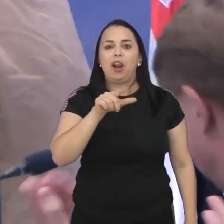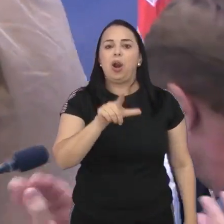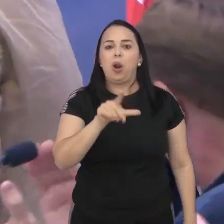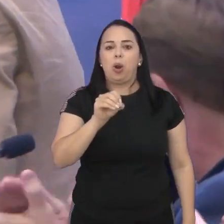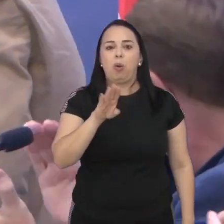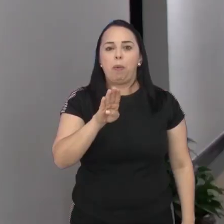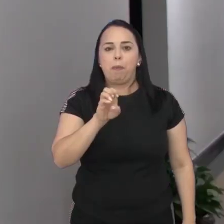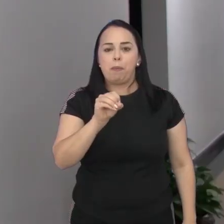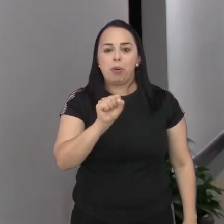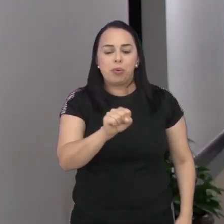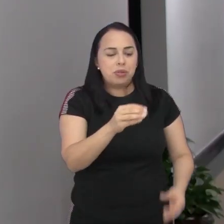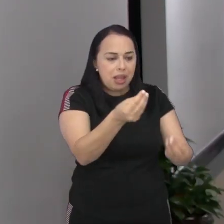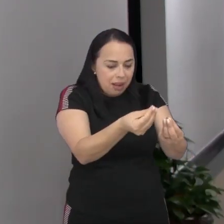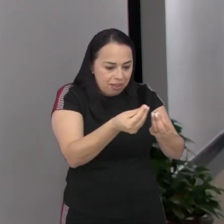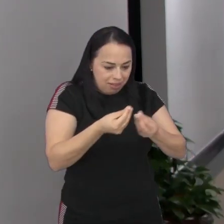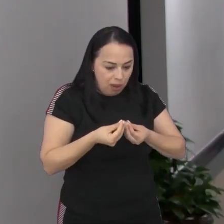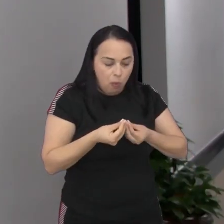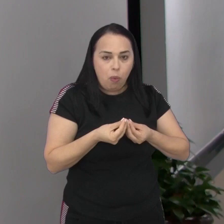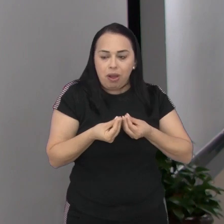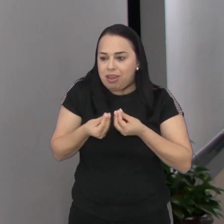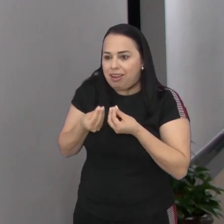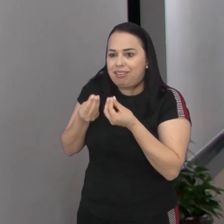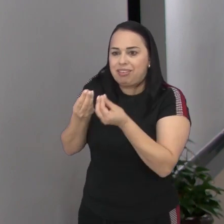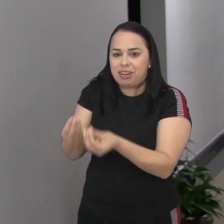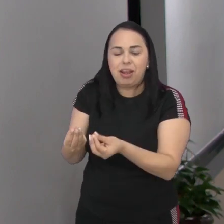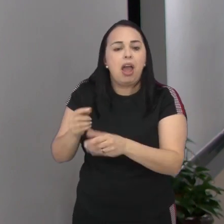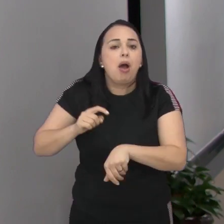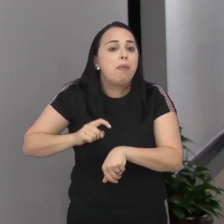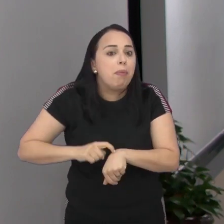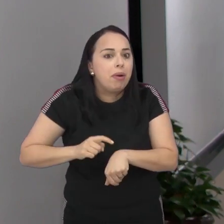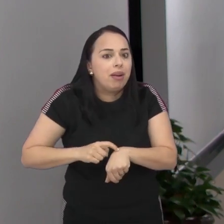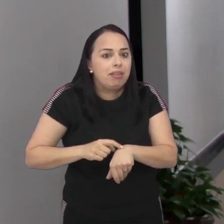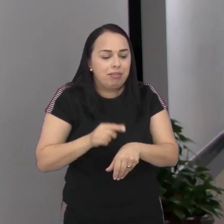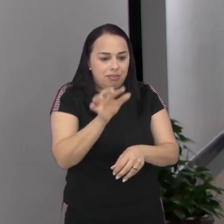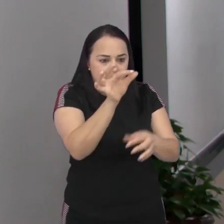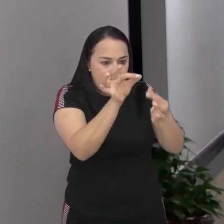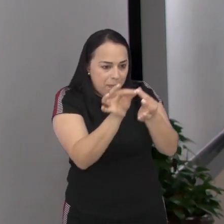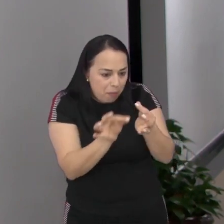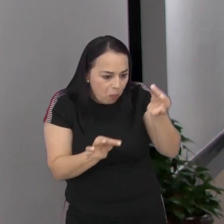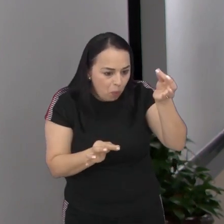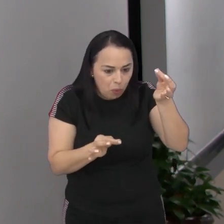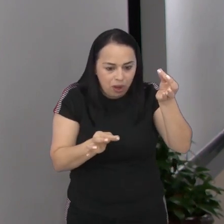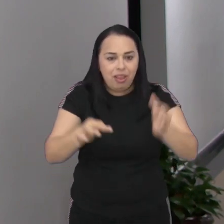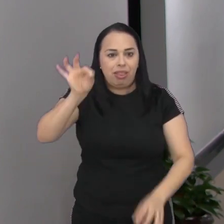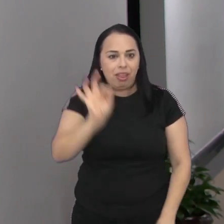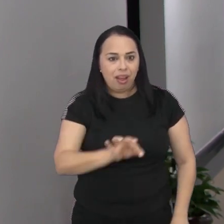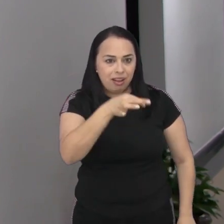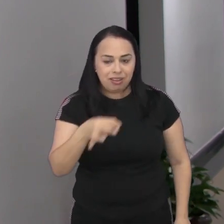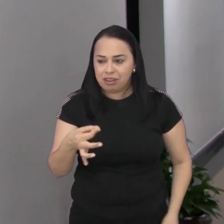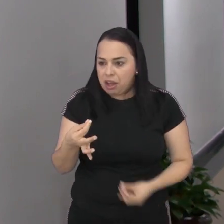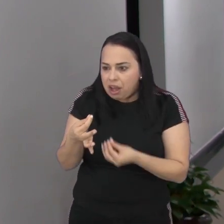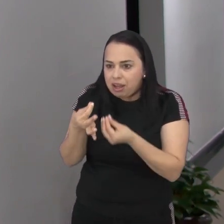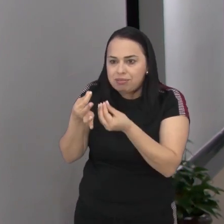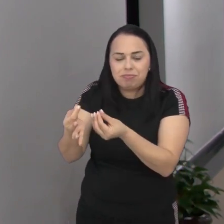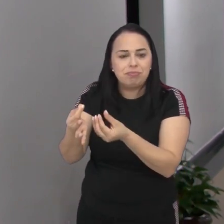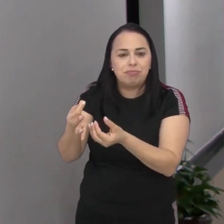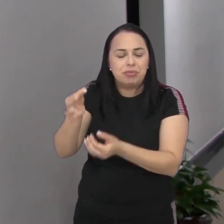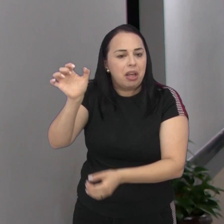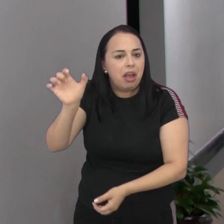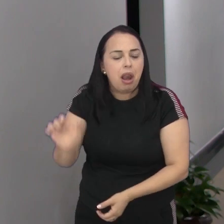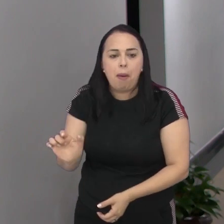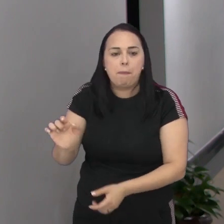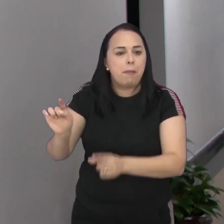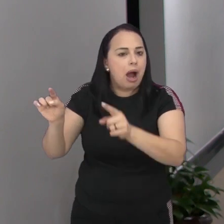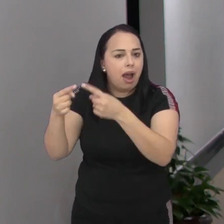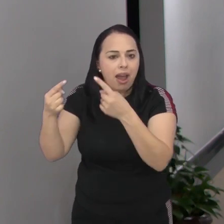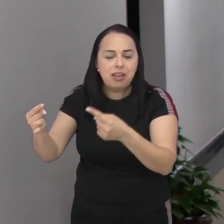de 80. Agora era o momento de passar essa batuta para o maestro Bartolomeu Vaz, que tem uma